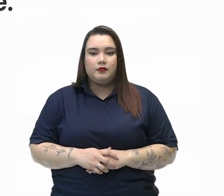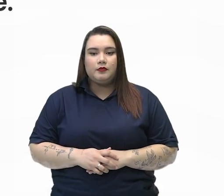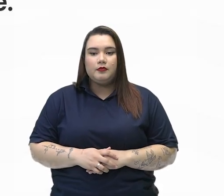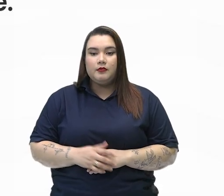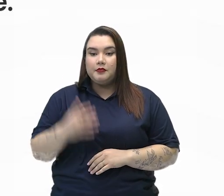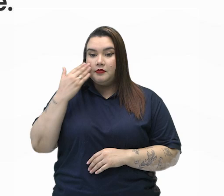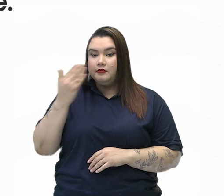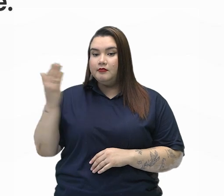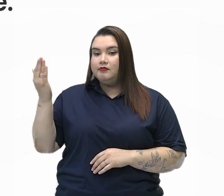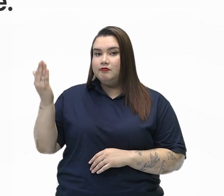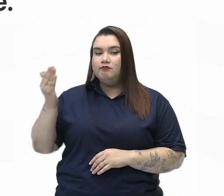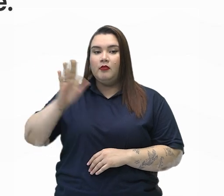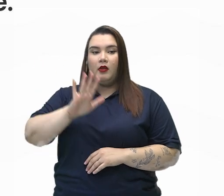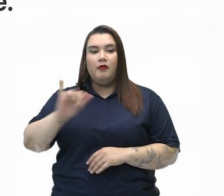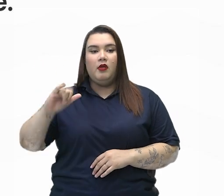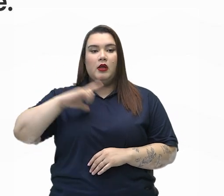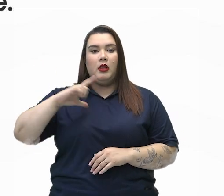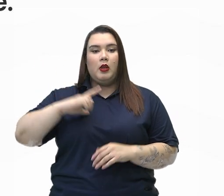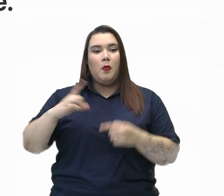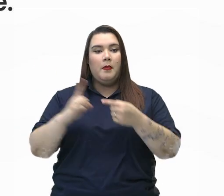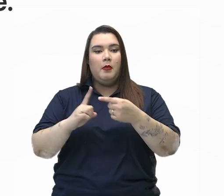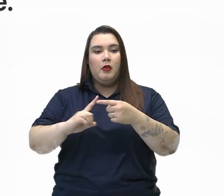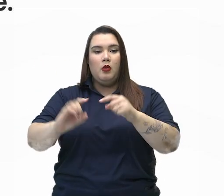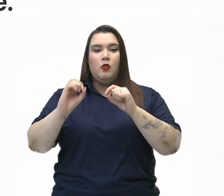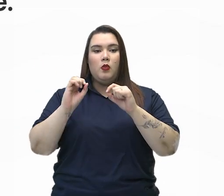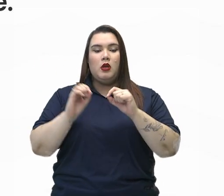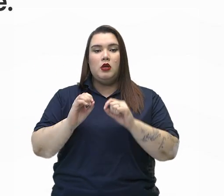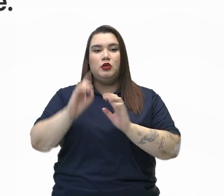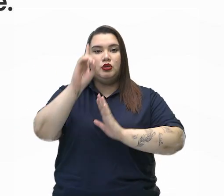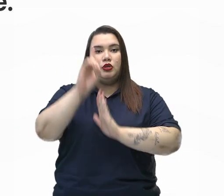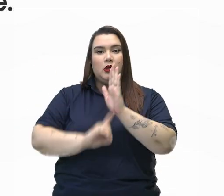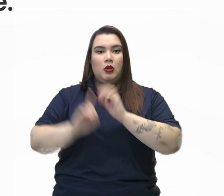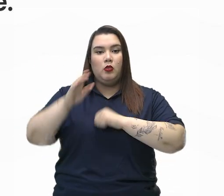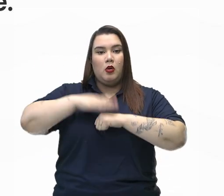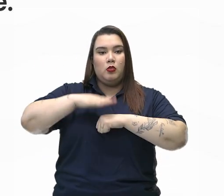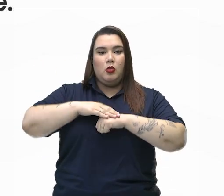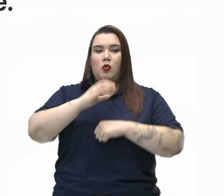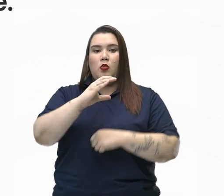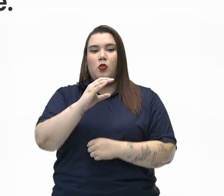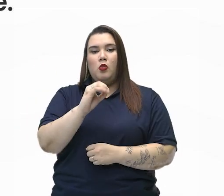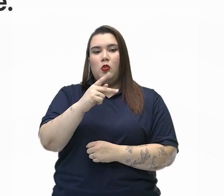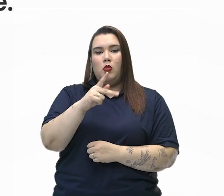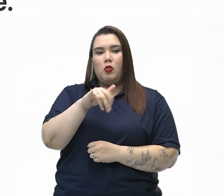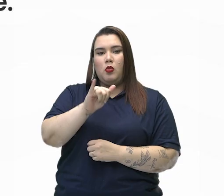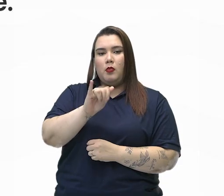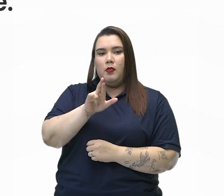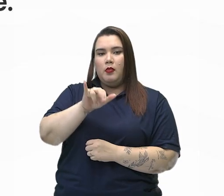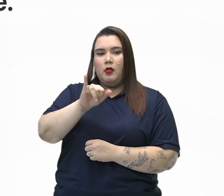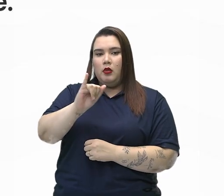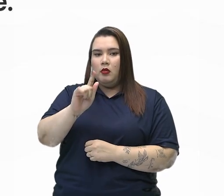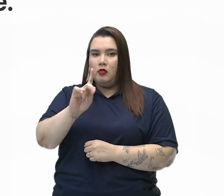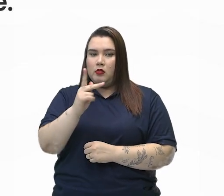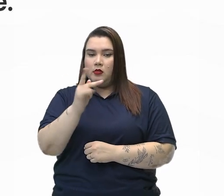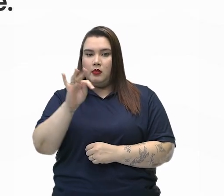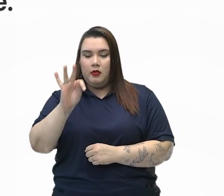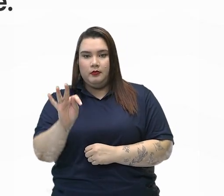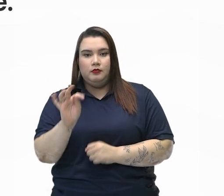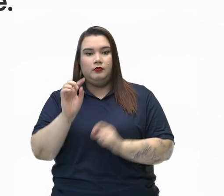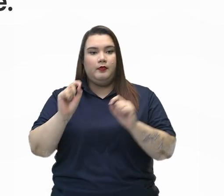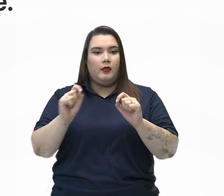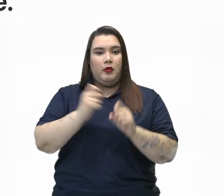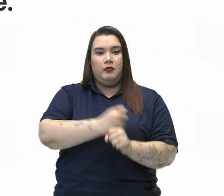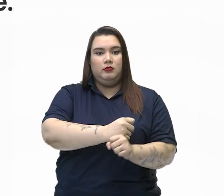proteger a obra, garantindo ao autor o direito exclusivo de uso. Então, aqui, todos os direitos são